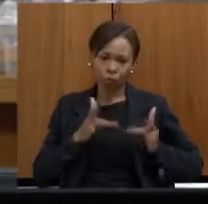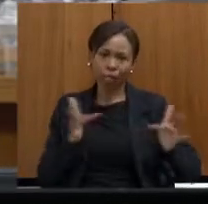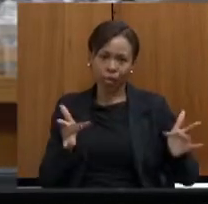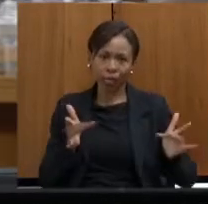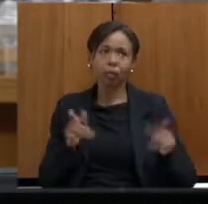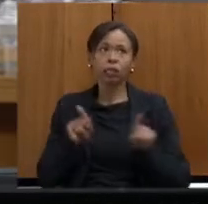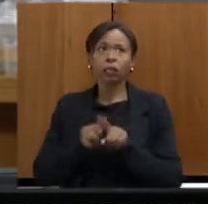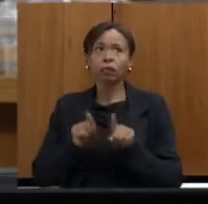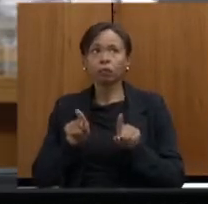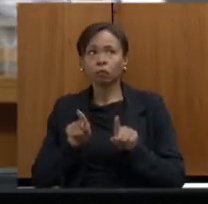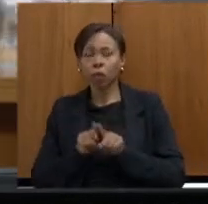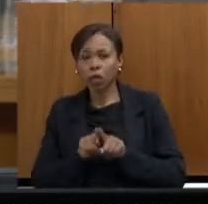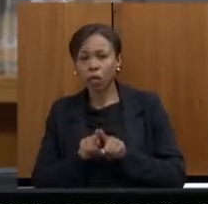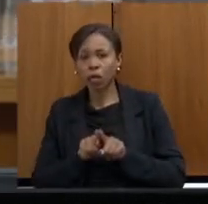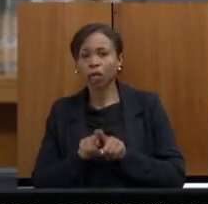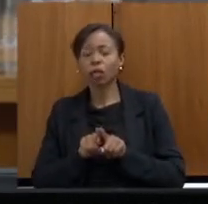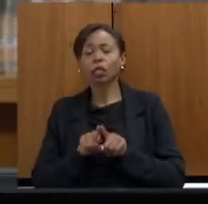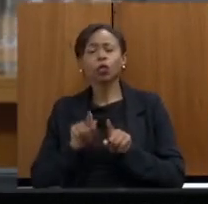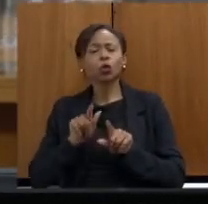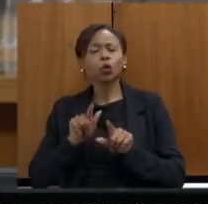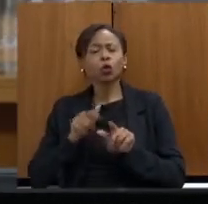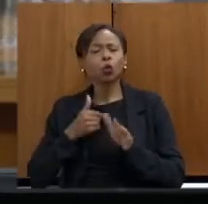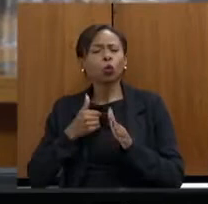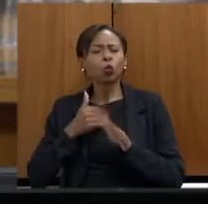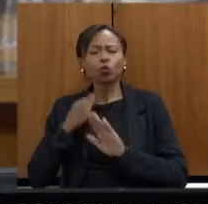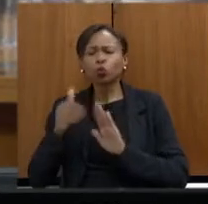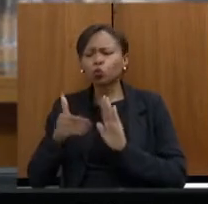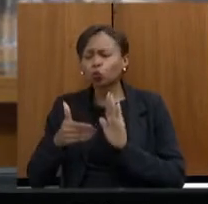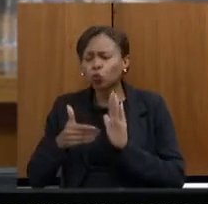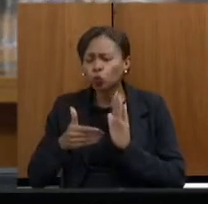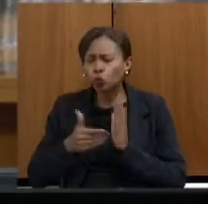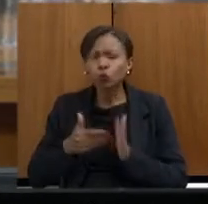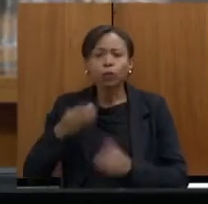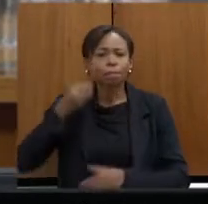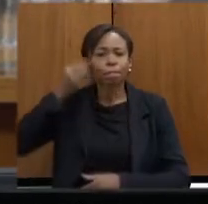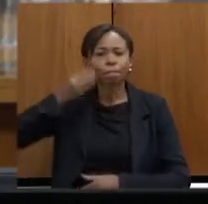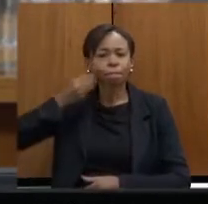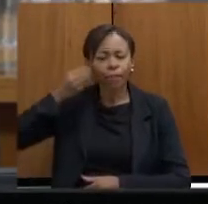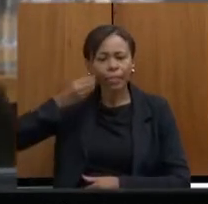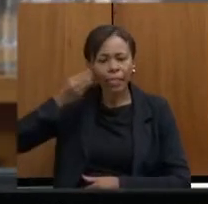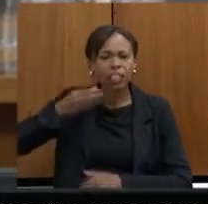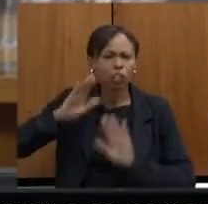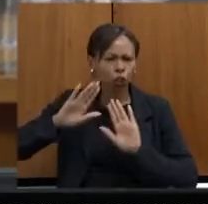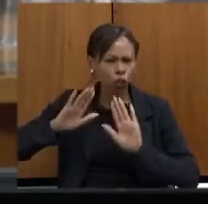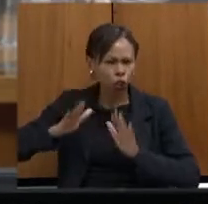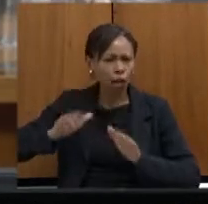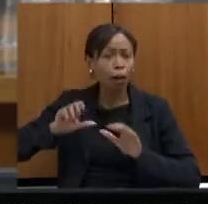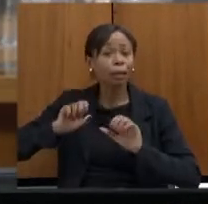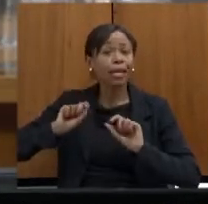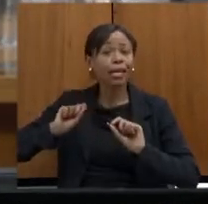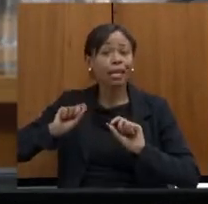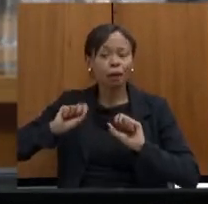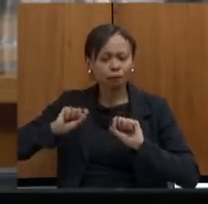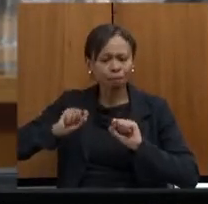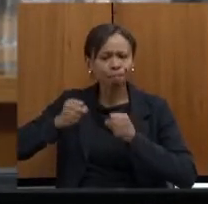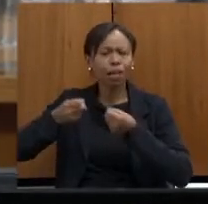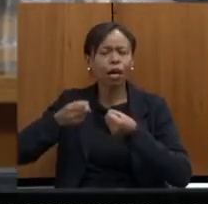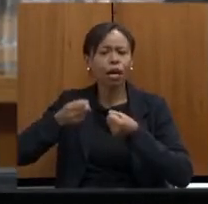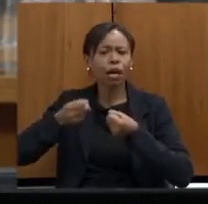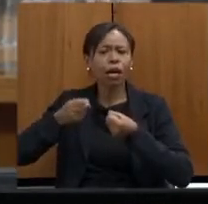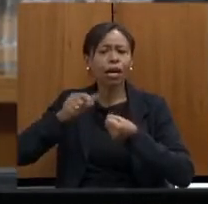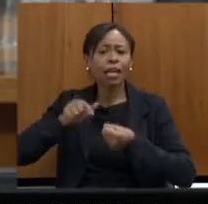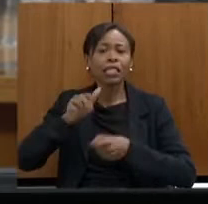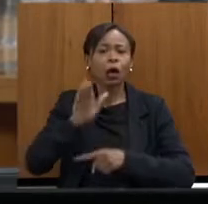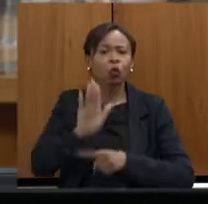também de todas as experiências que nós estamos para fortalecer essa questão da economia